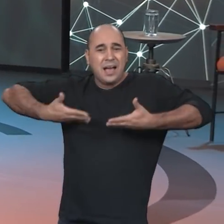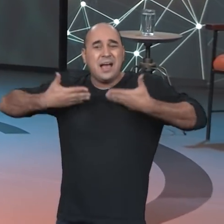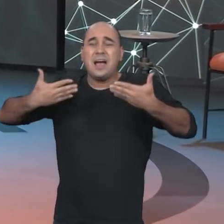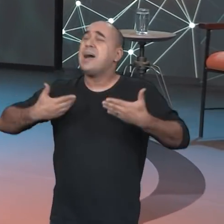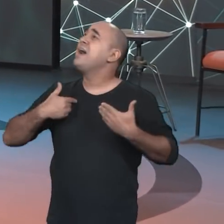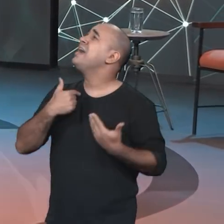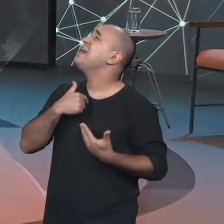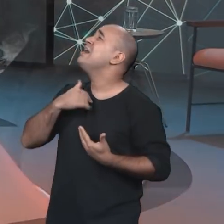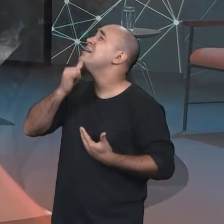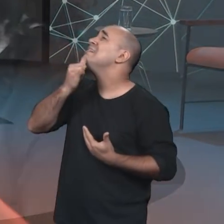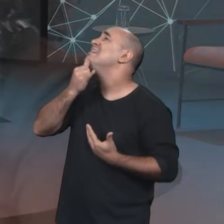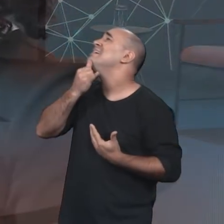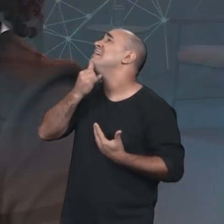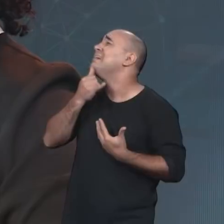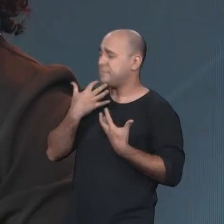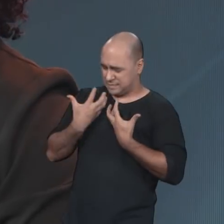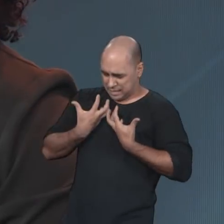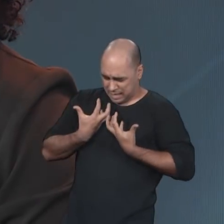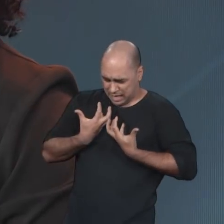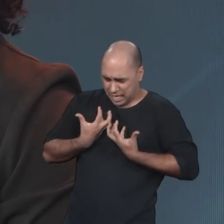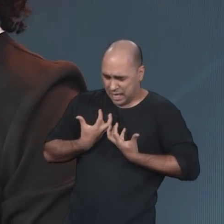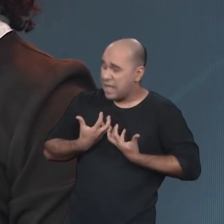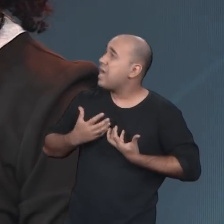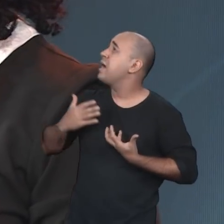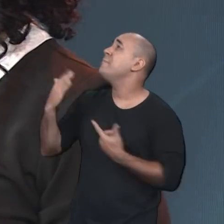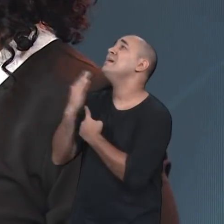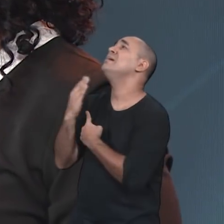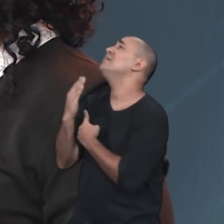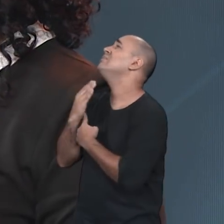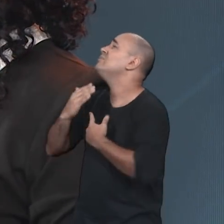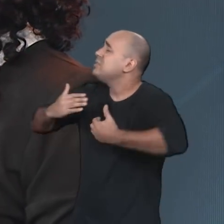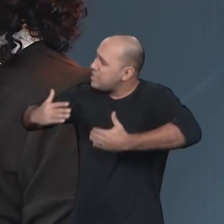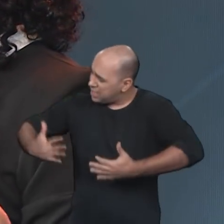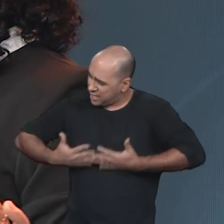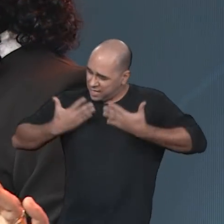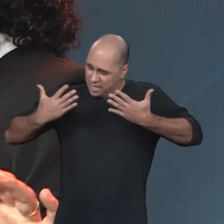Venha toda a tempestade